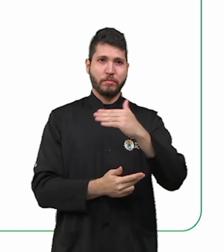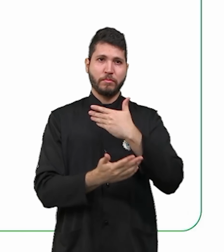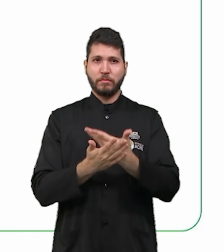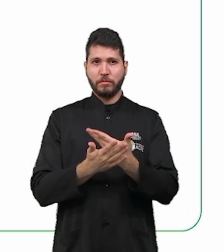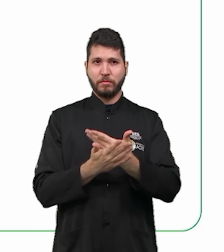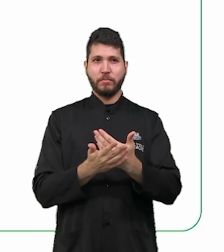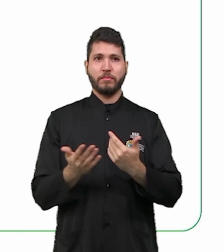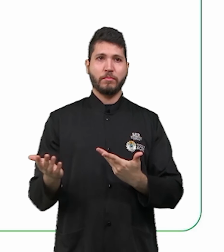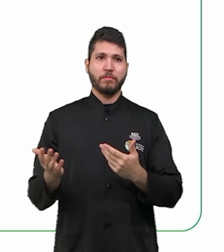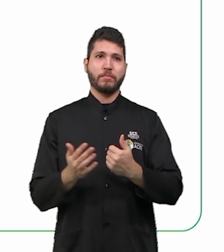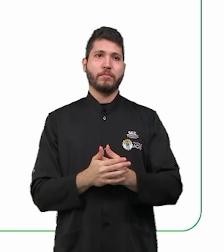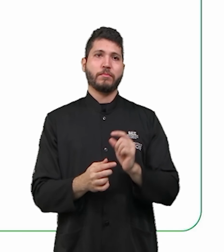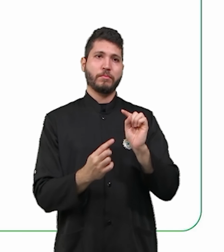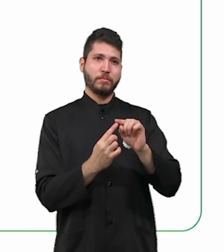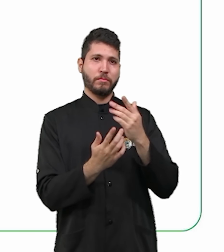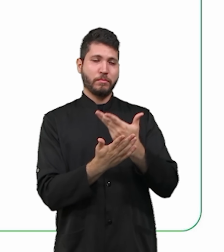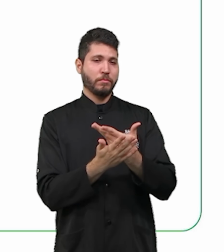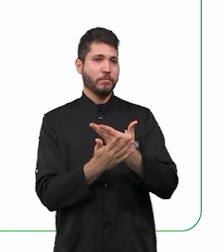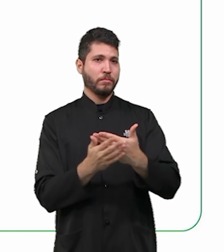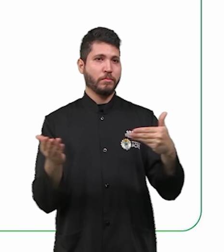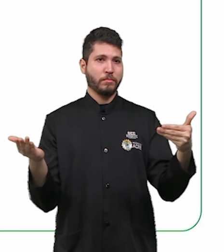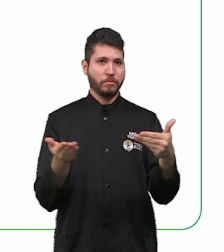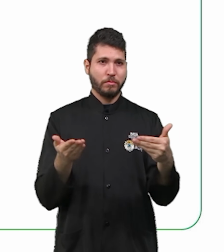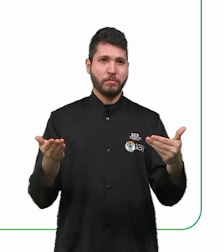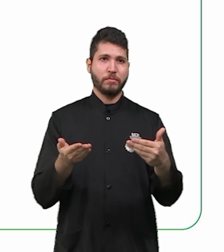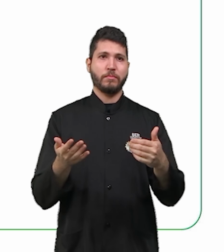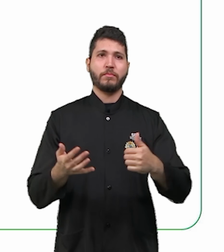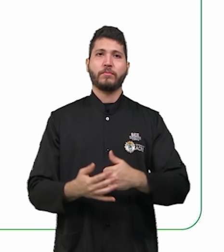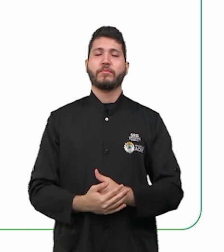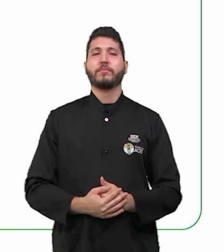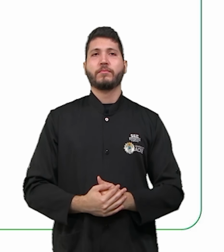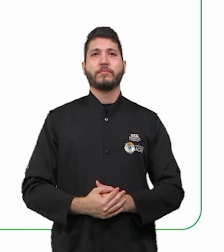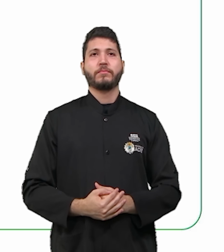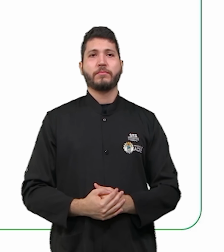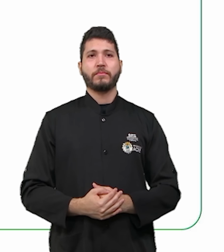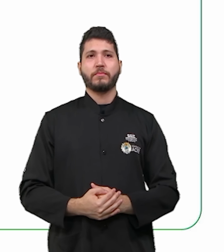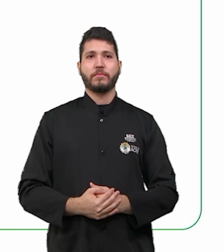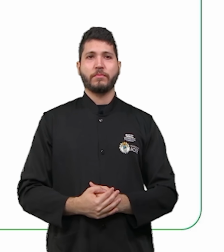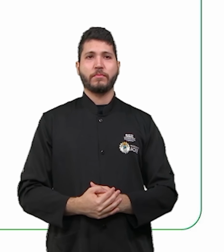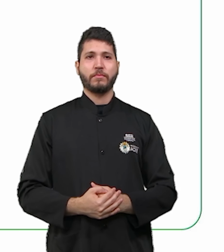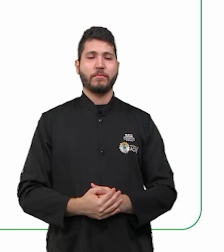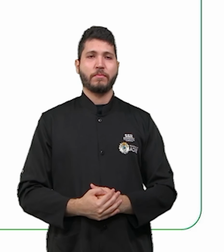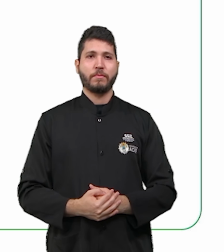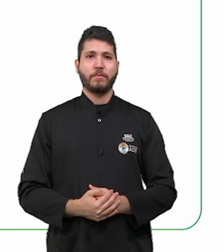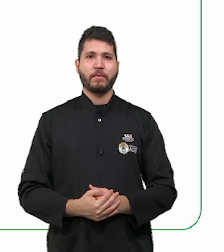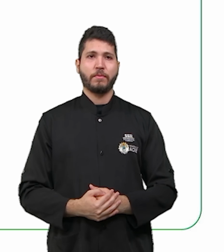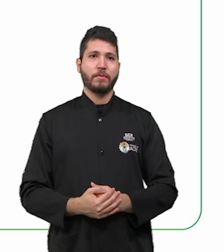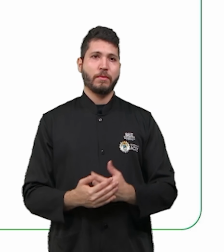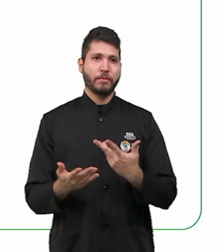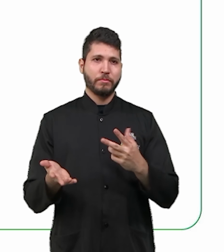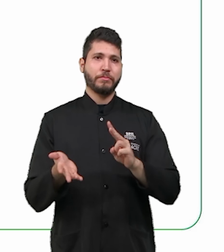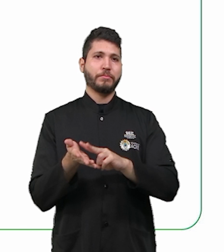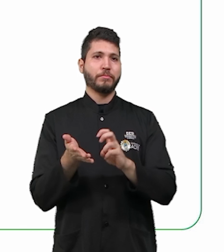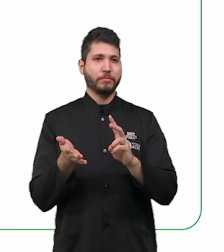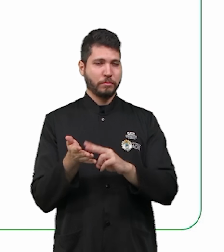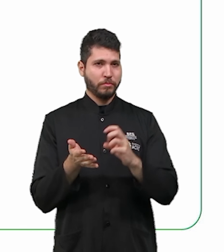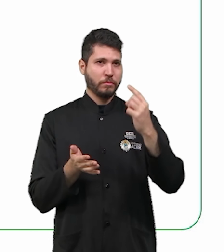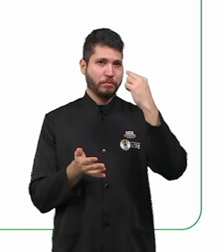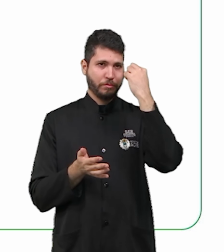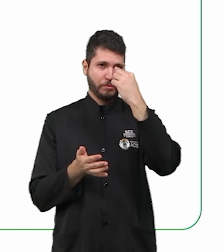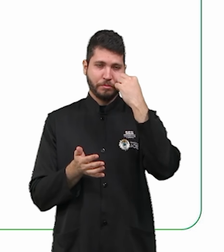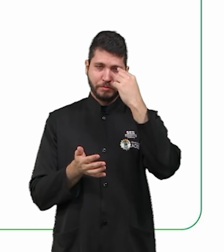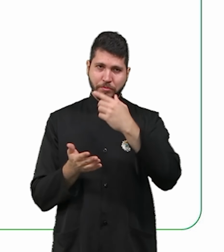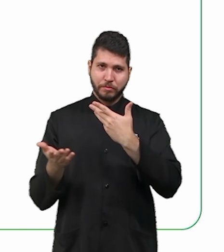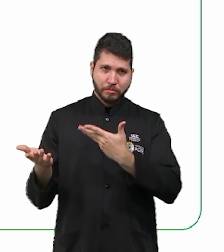foram os objetivos, serão os objetivos da nossa aula de hoje. Vamos repassar aí um pouquinho do vocabulário dos esportes que vocês acabaram de